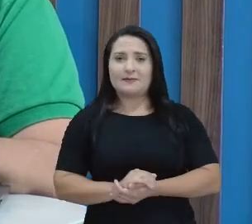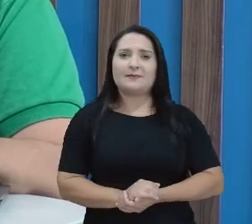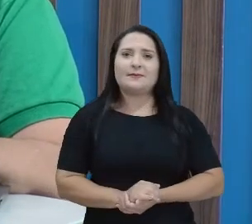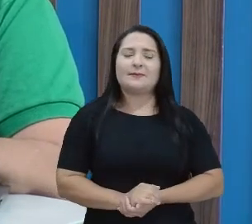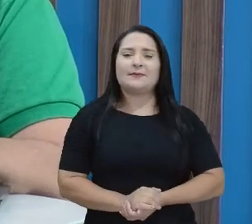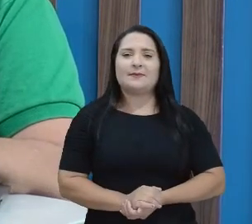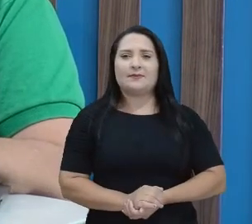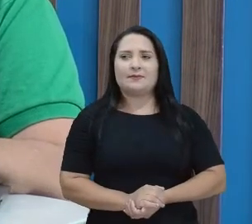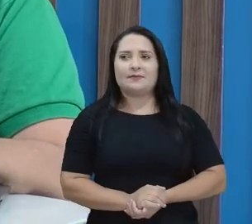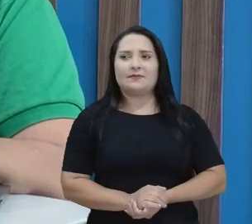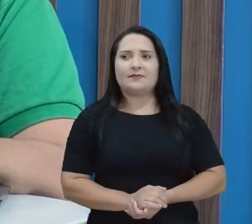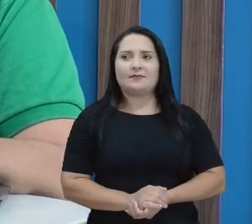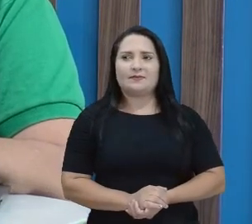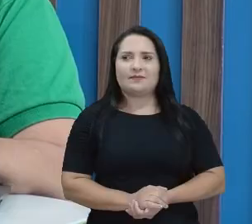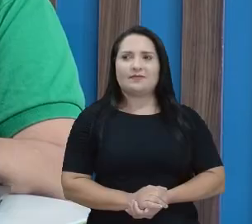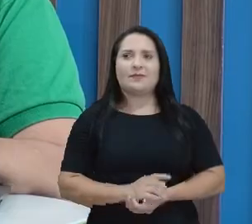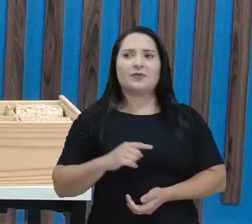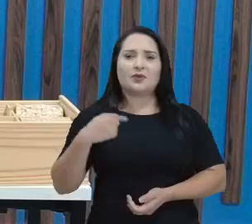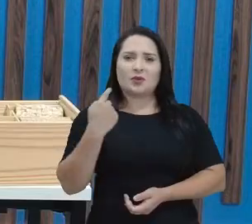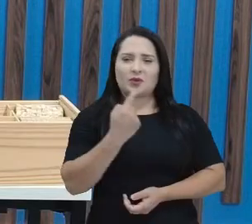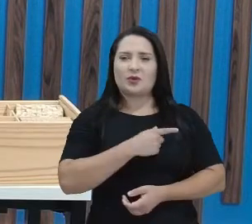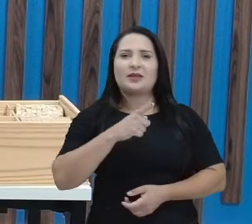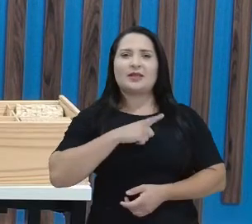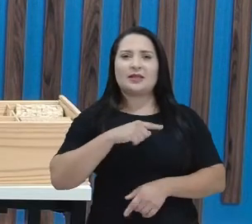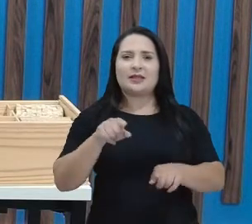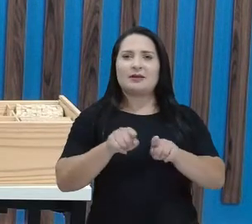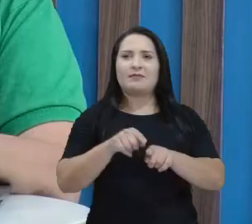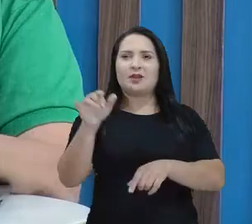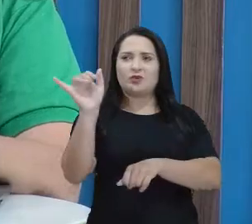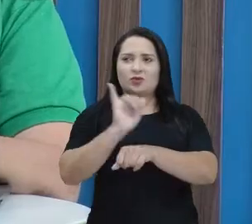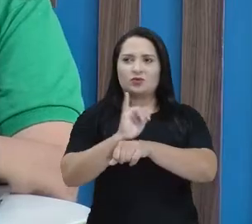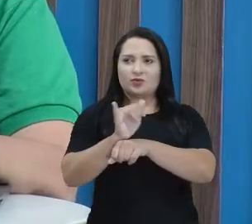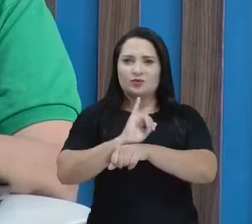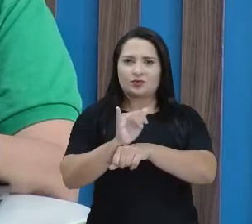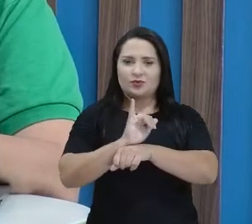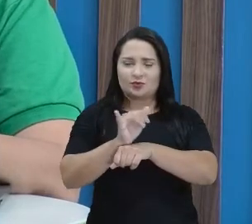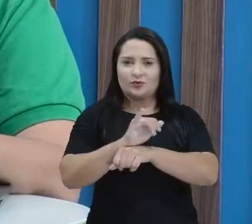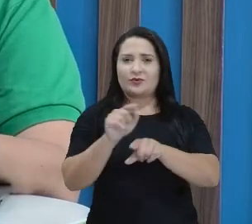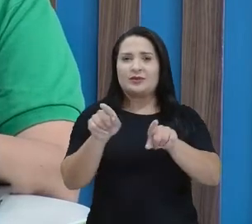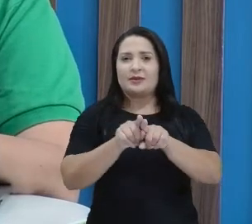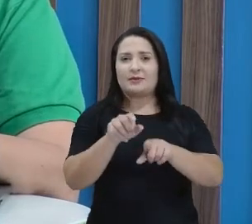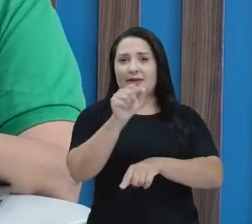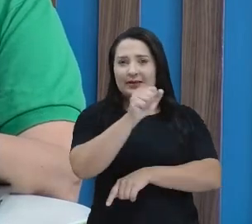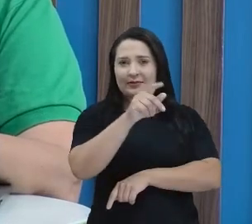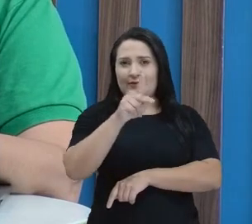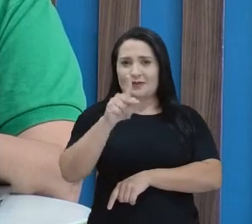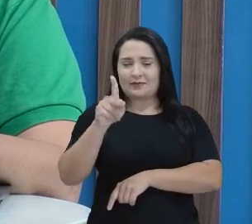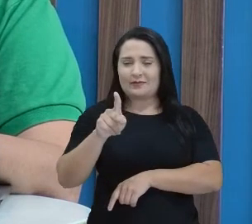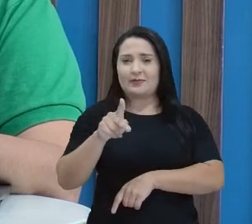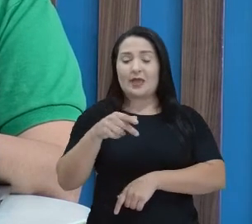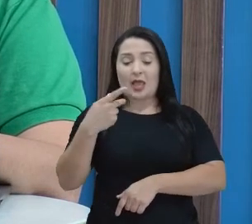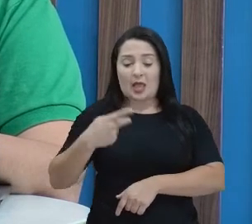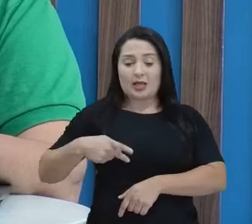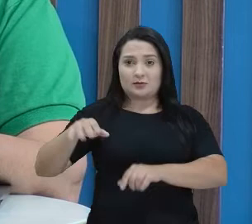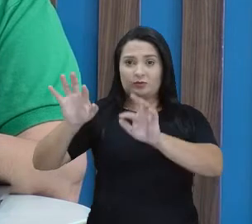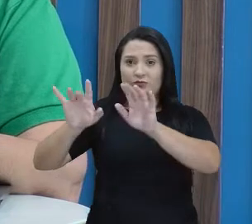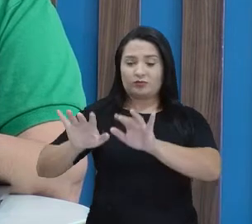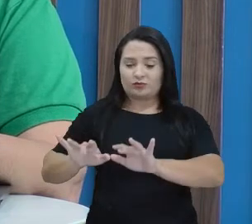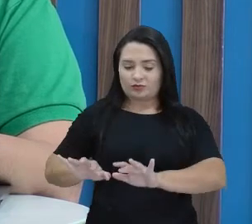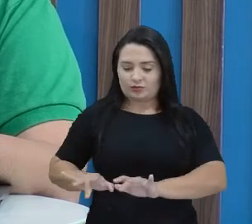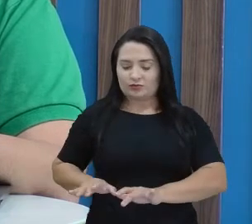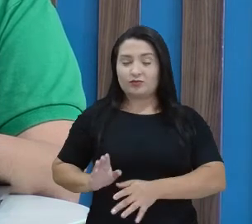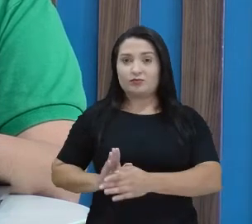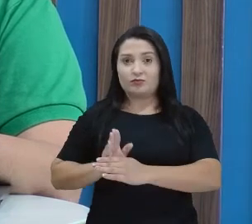Isso. Aí a gente tem também o YouTube, não é isso? YouTube, o aplicativo, que eu estou aqui agora